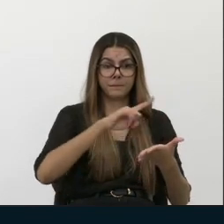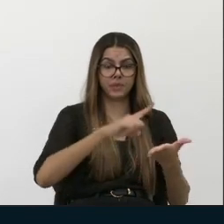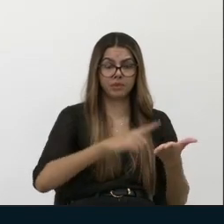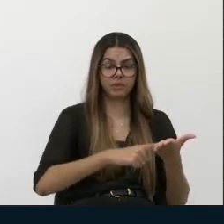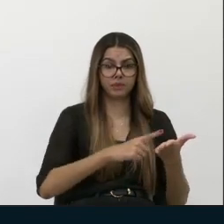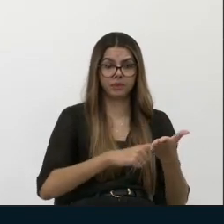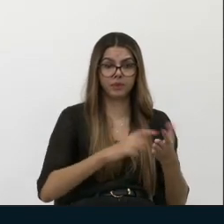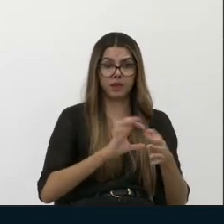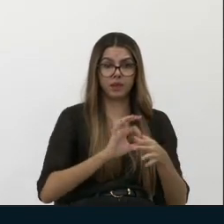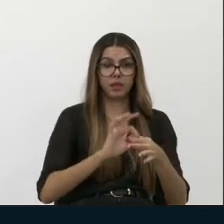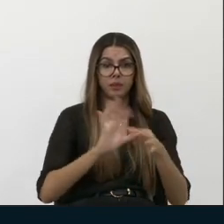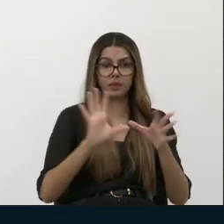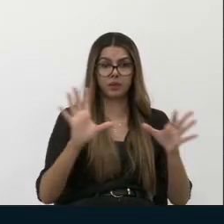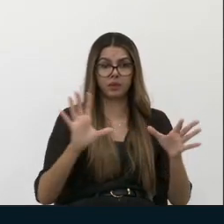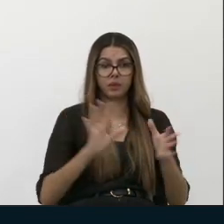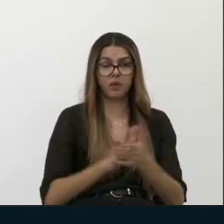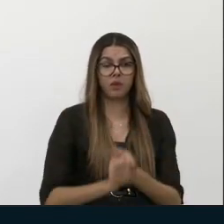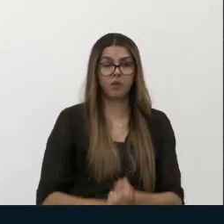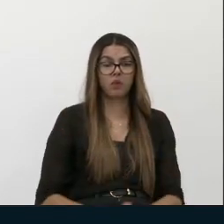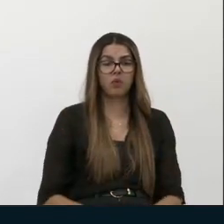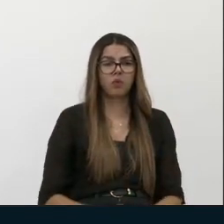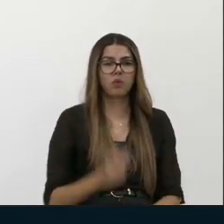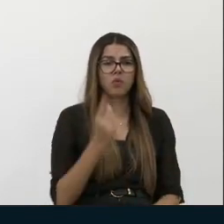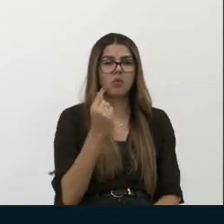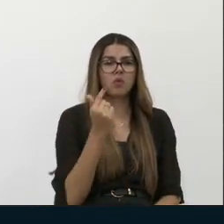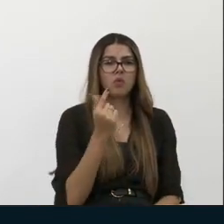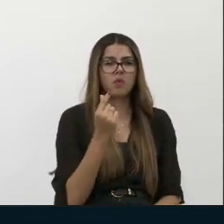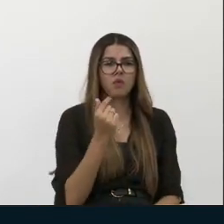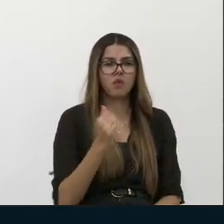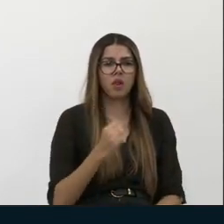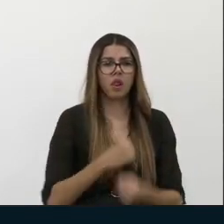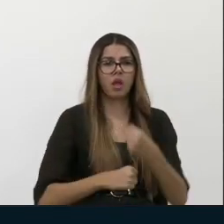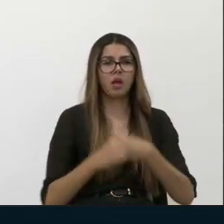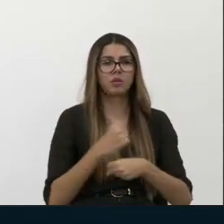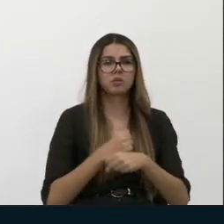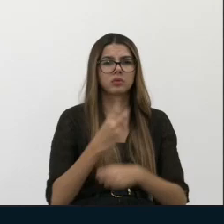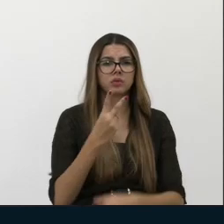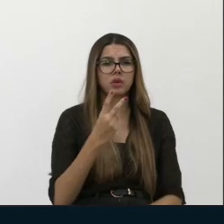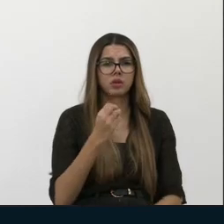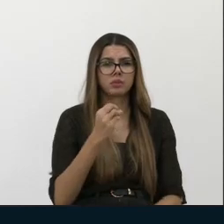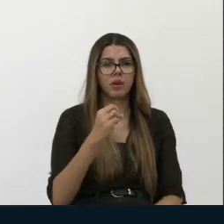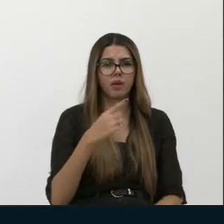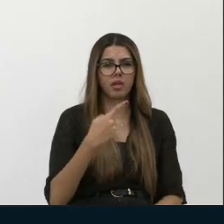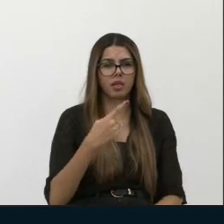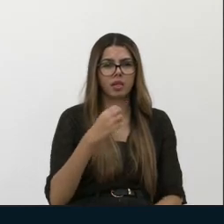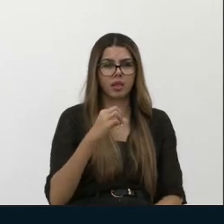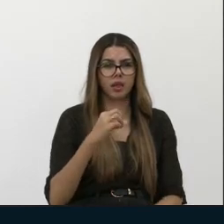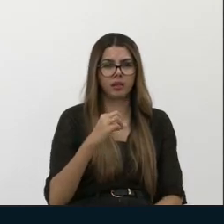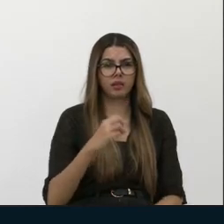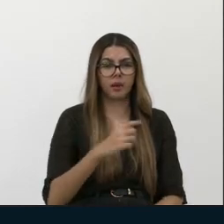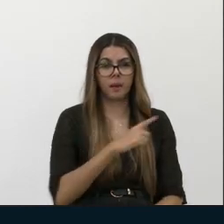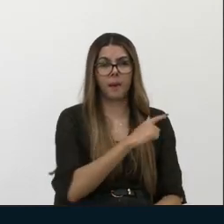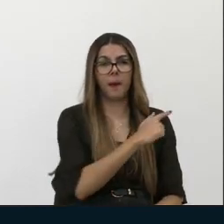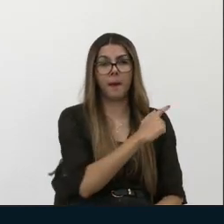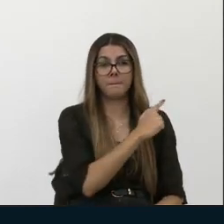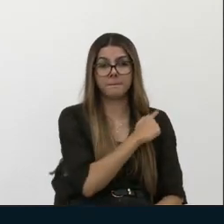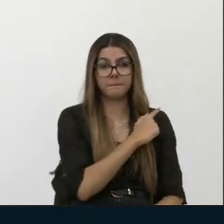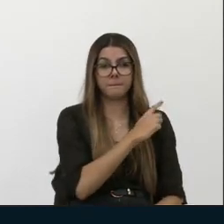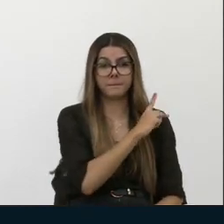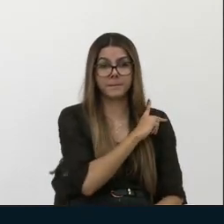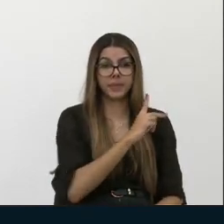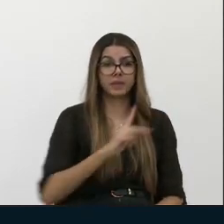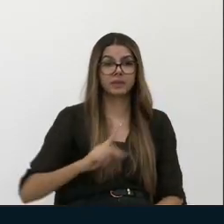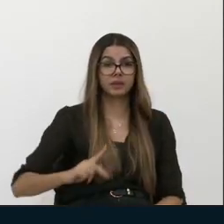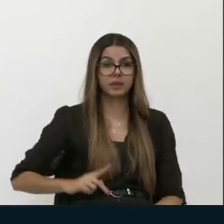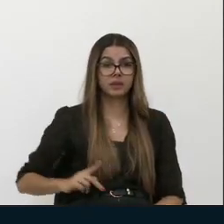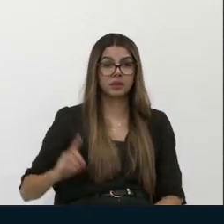liberação aconteceu de o valor total. No ano de 2013, a presidenta da República se chamava Dilma Rousseff.